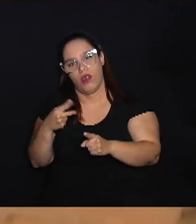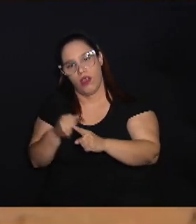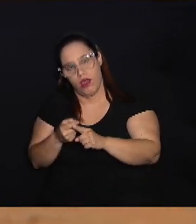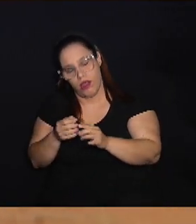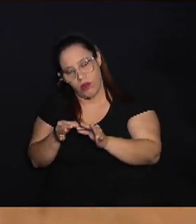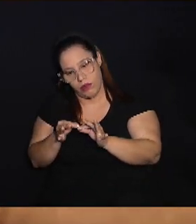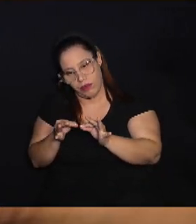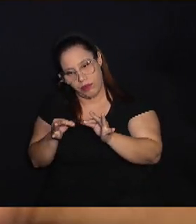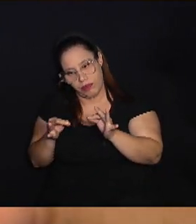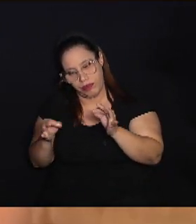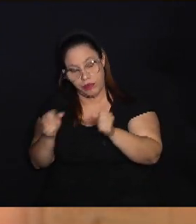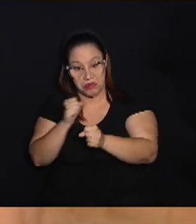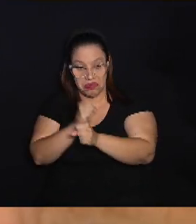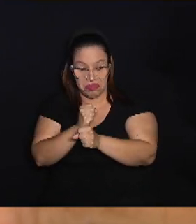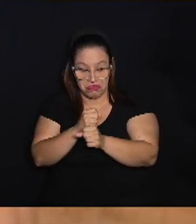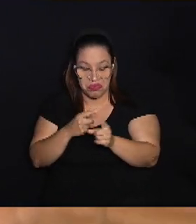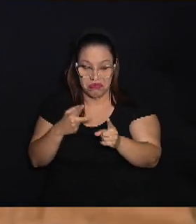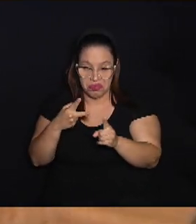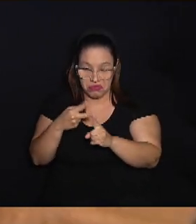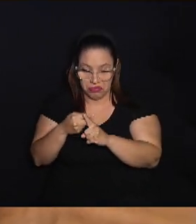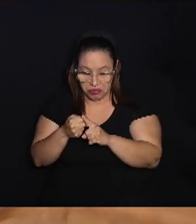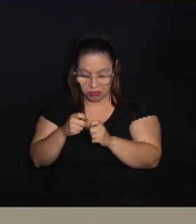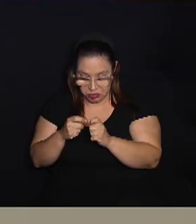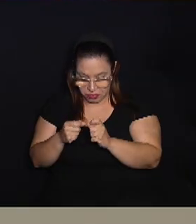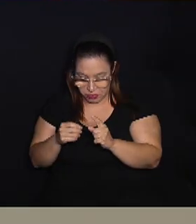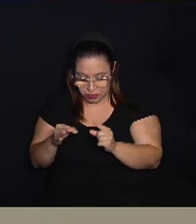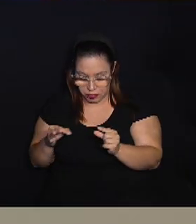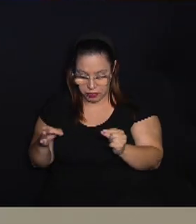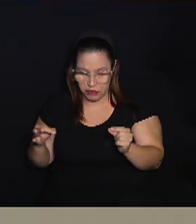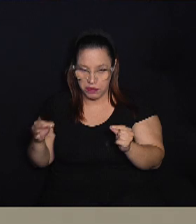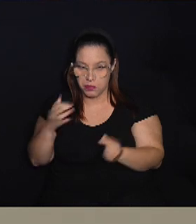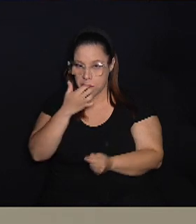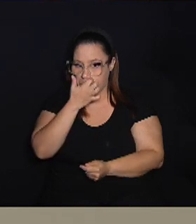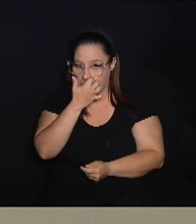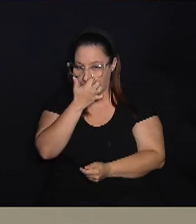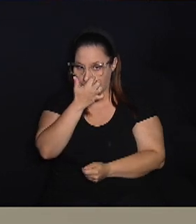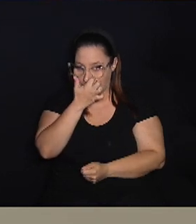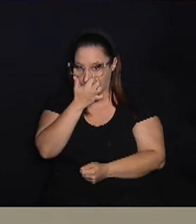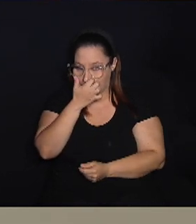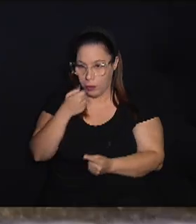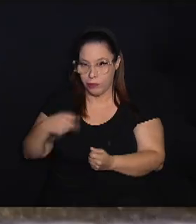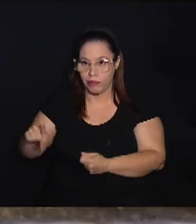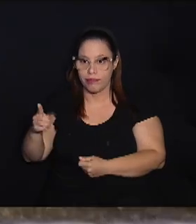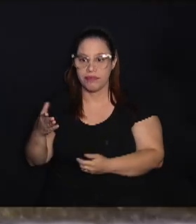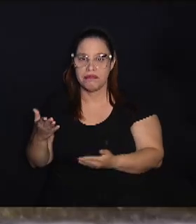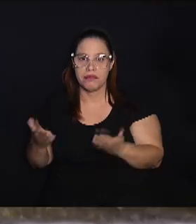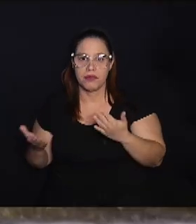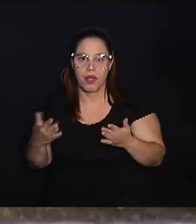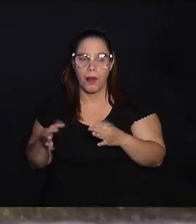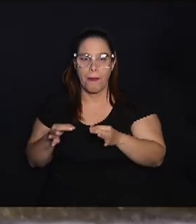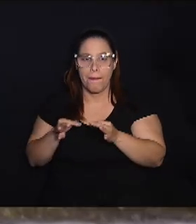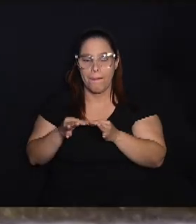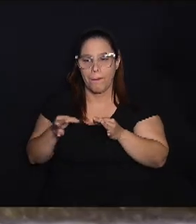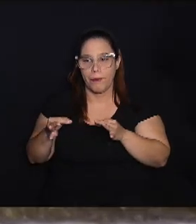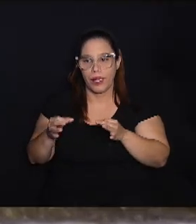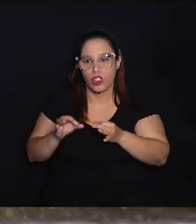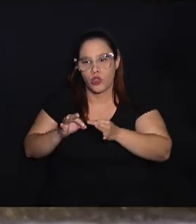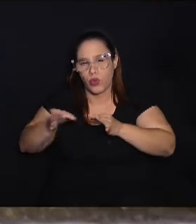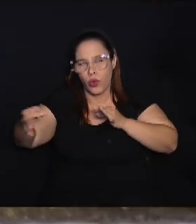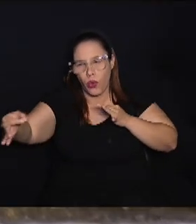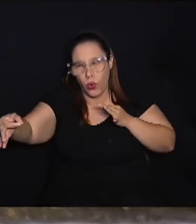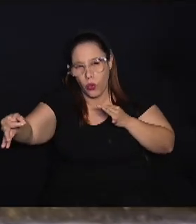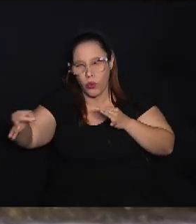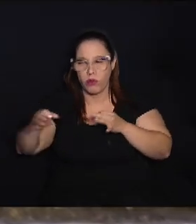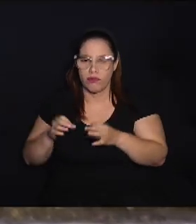muitas pessoas precisam ser imunizadas, é uma estratégia que vai aí levar de médio a longo prazo para que a gente tenha o retorno